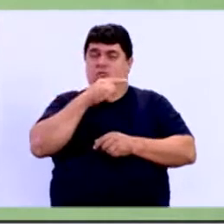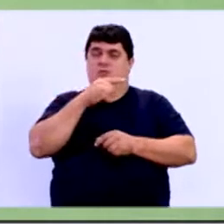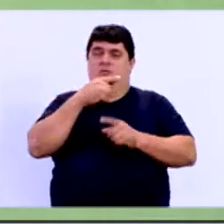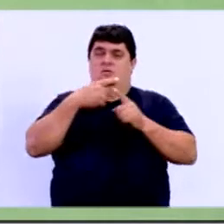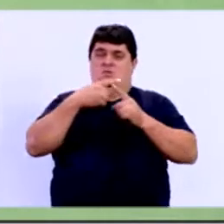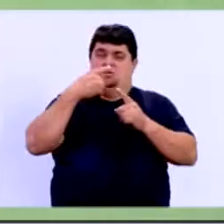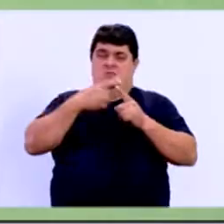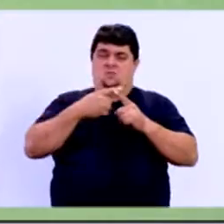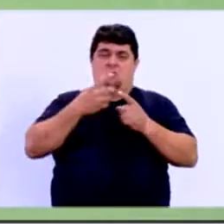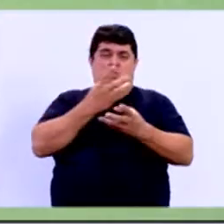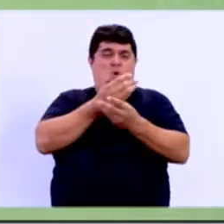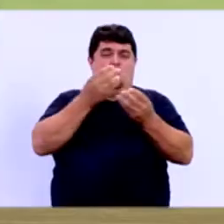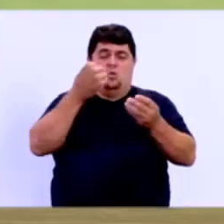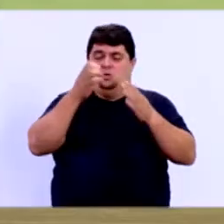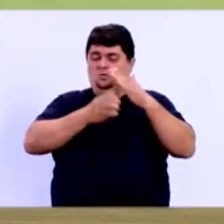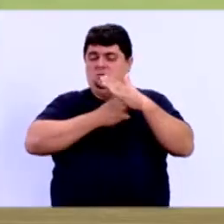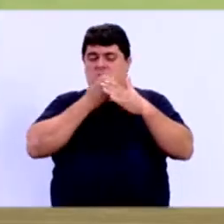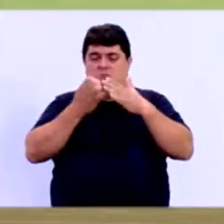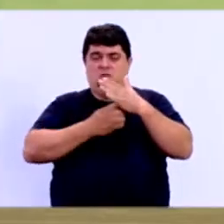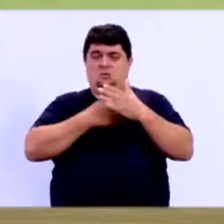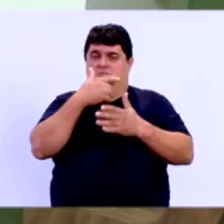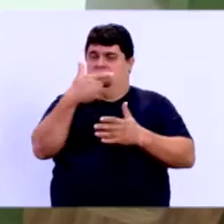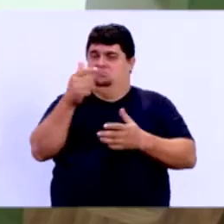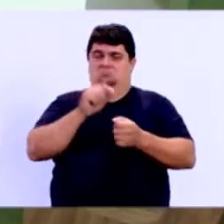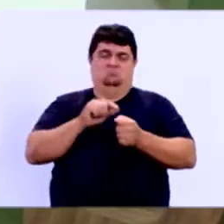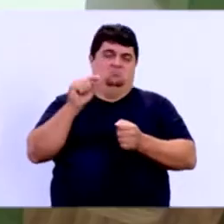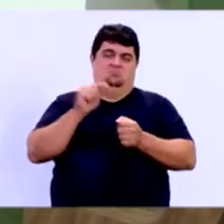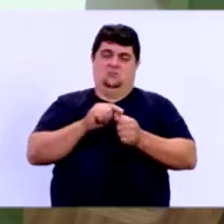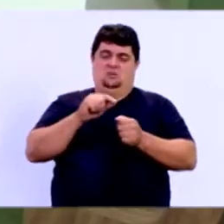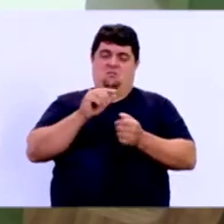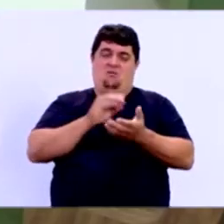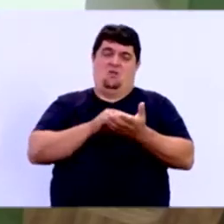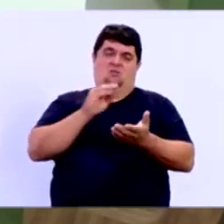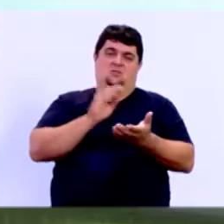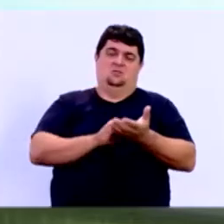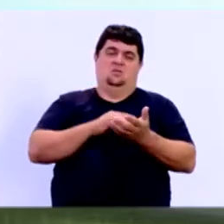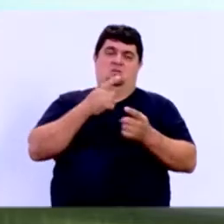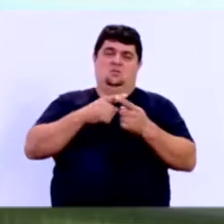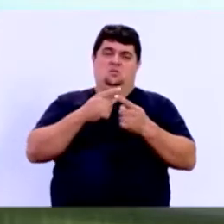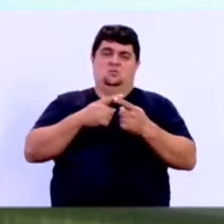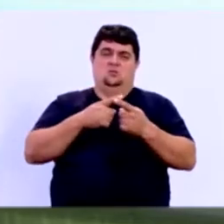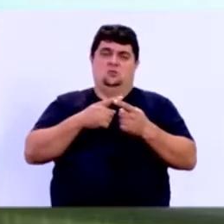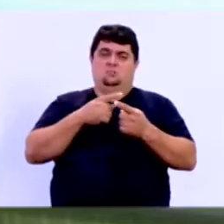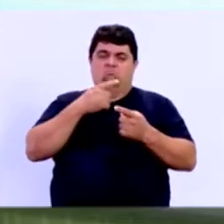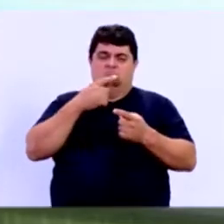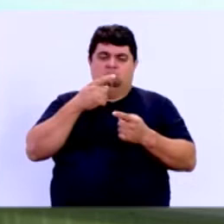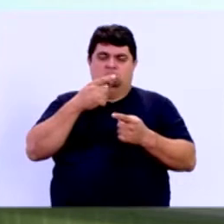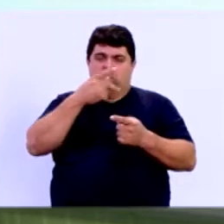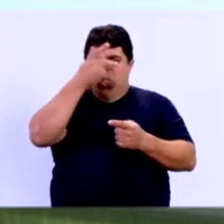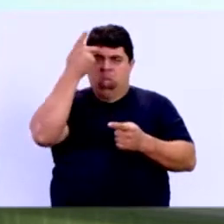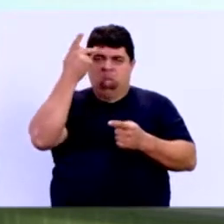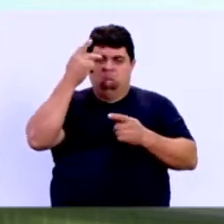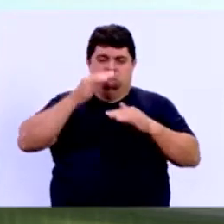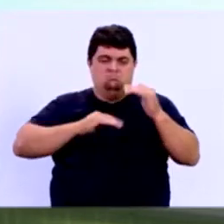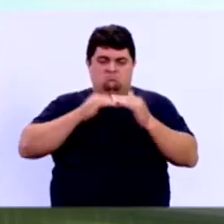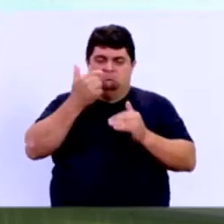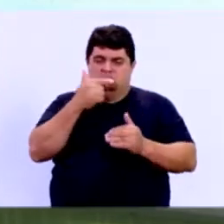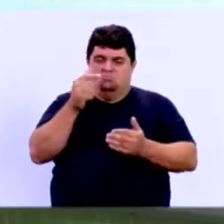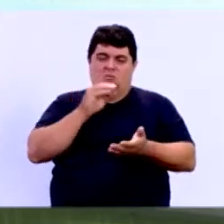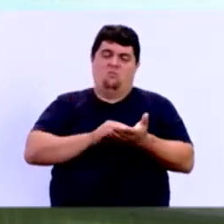grande parte das organizações não elaboram um planejamento estratégico, porque não tem profissional adequado, não